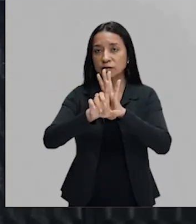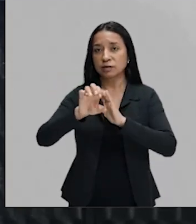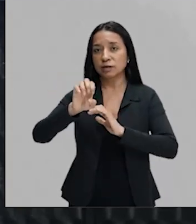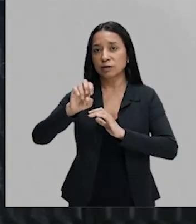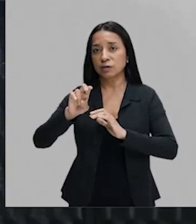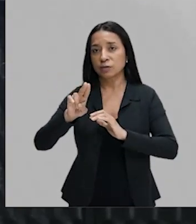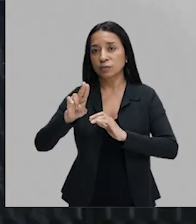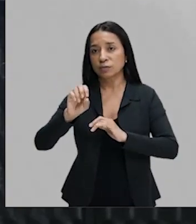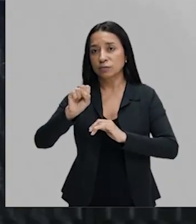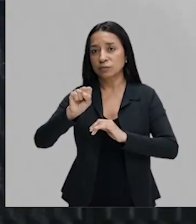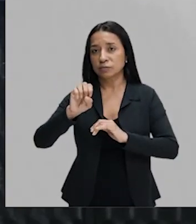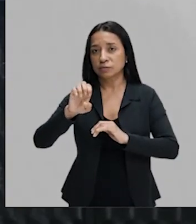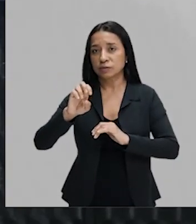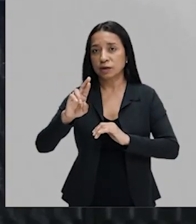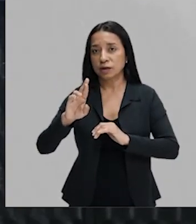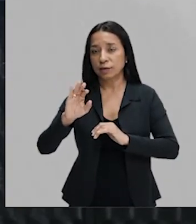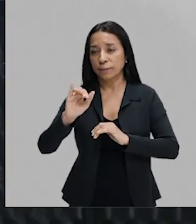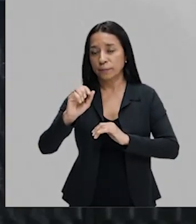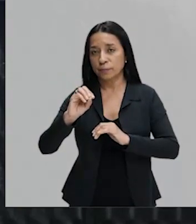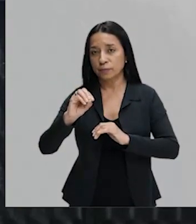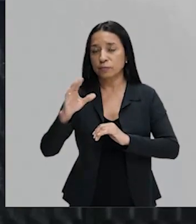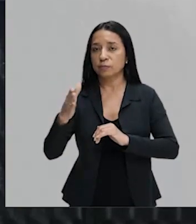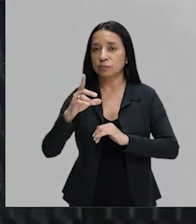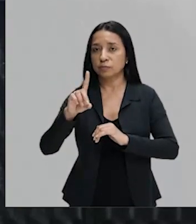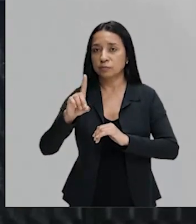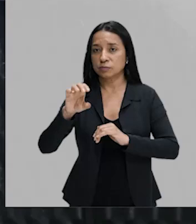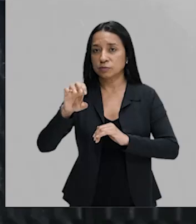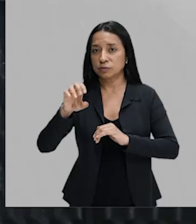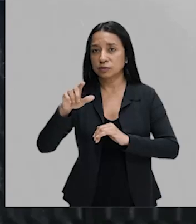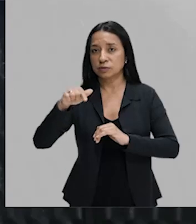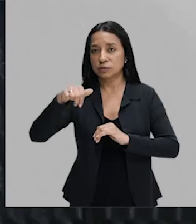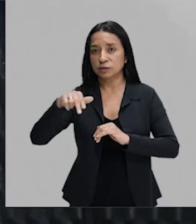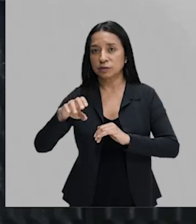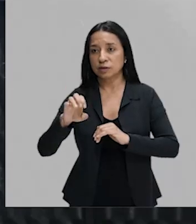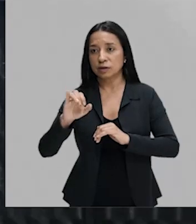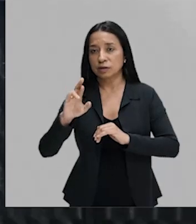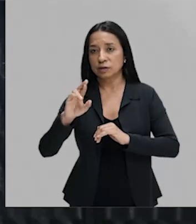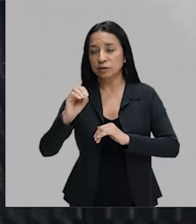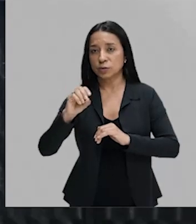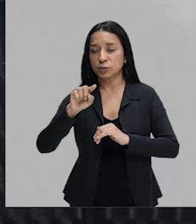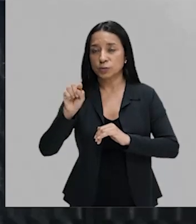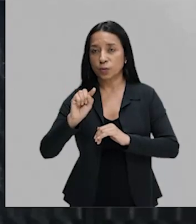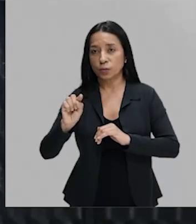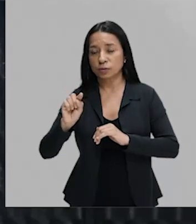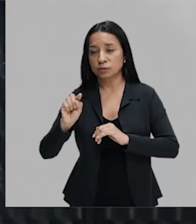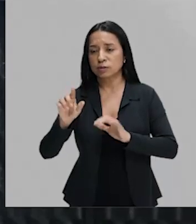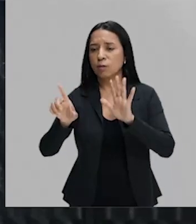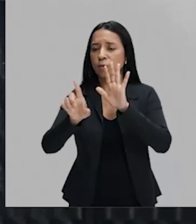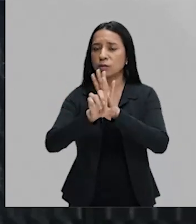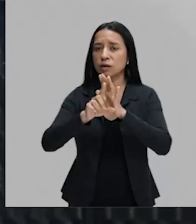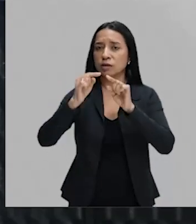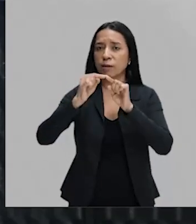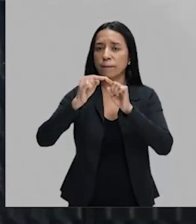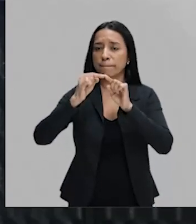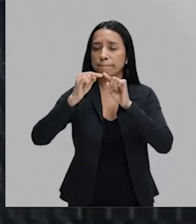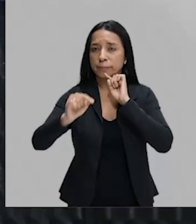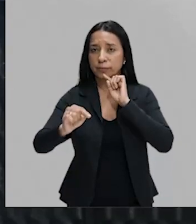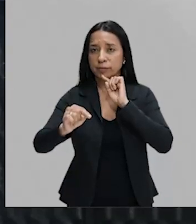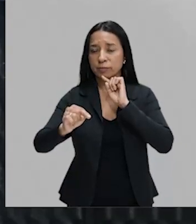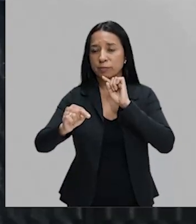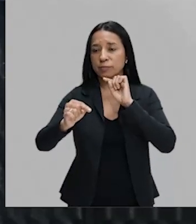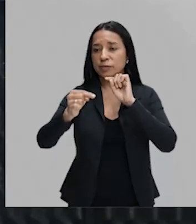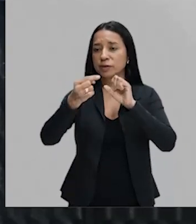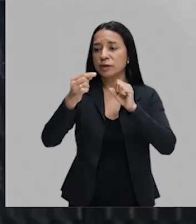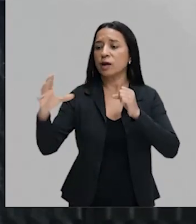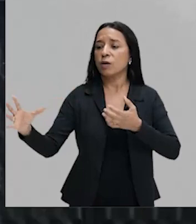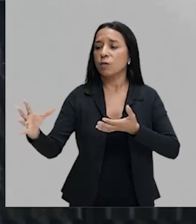Queiroz. A Lei Eusébio de Queiroz de 1850. Uma lei que vai proibir o tráfico